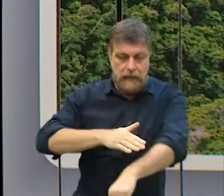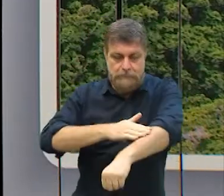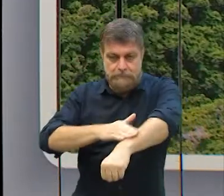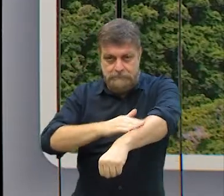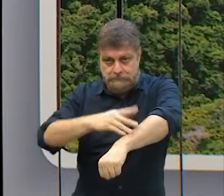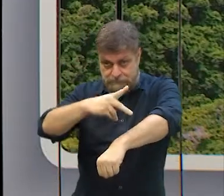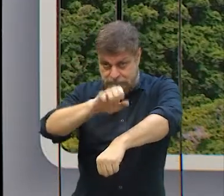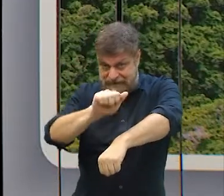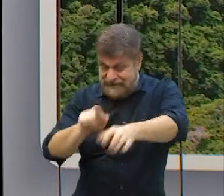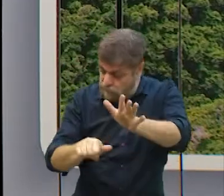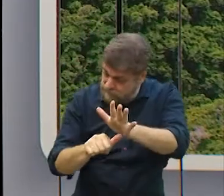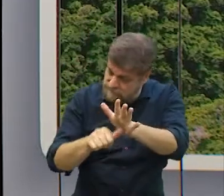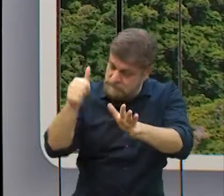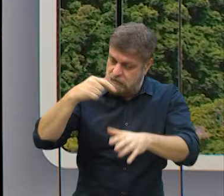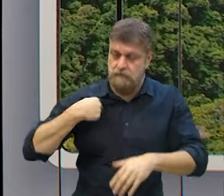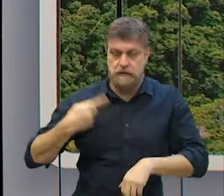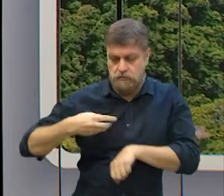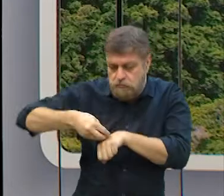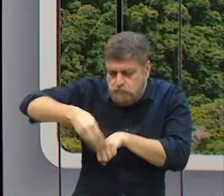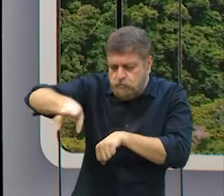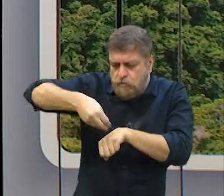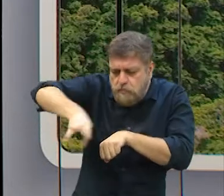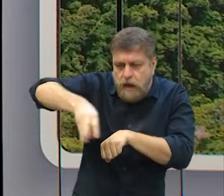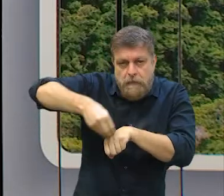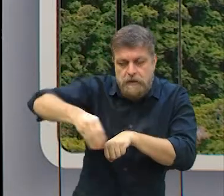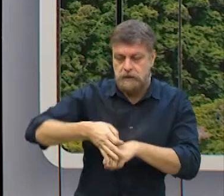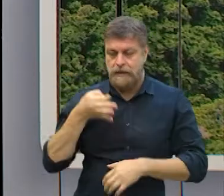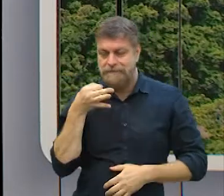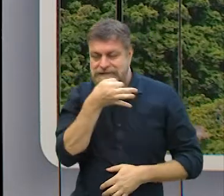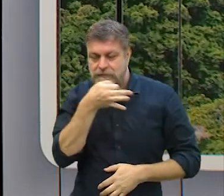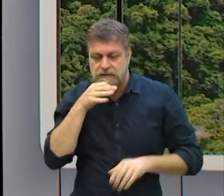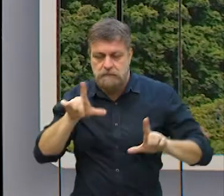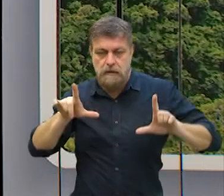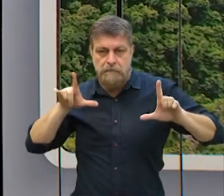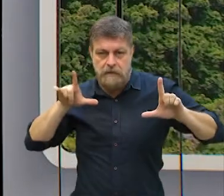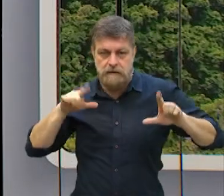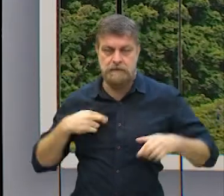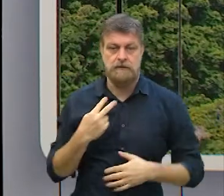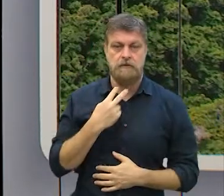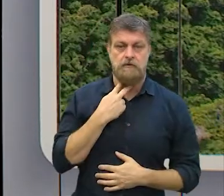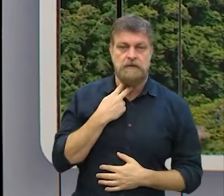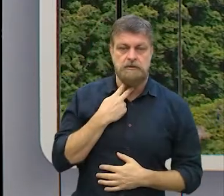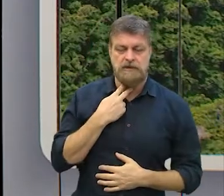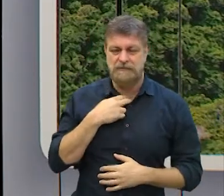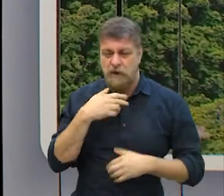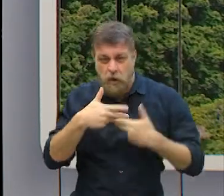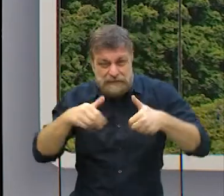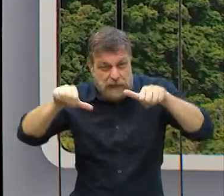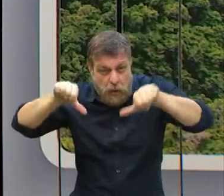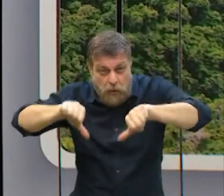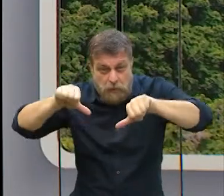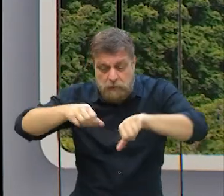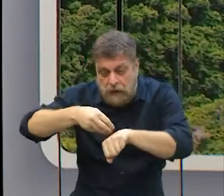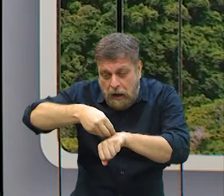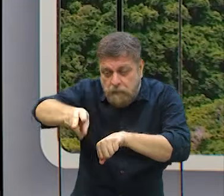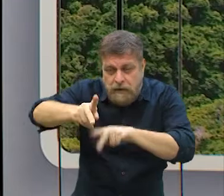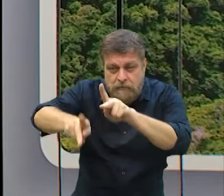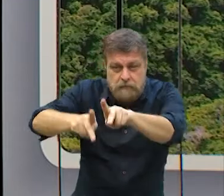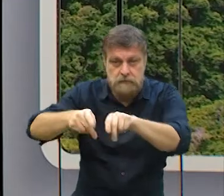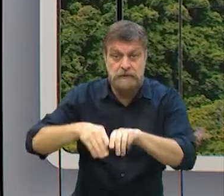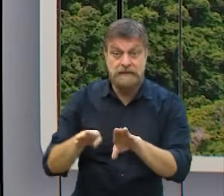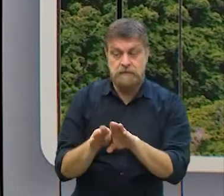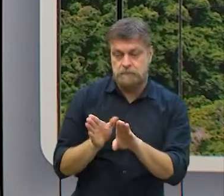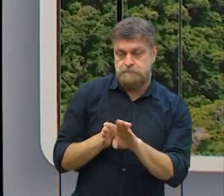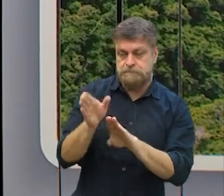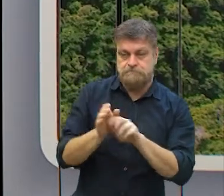alguns cânceres de pele. Enfim, a gente procura passar. E também, né, claro que a gente não pode só passar coisas ruins para a